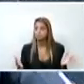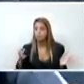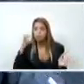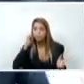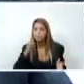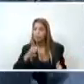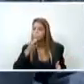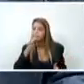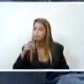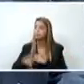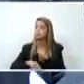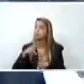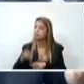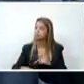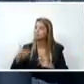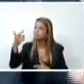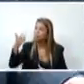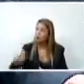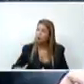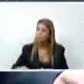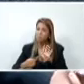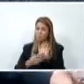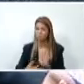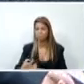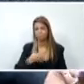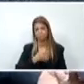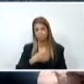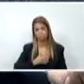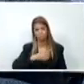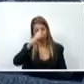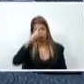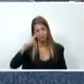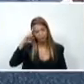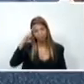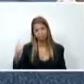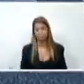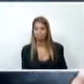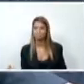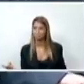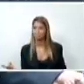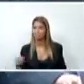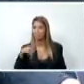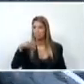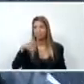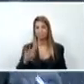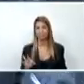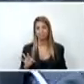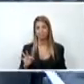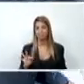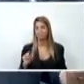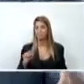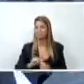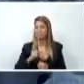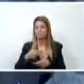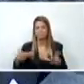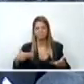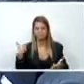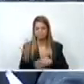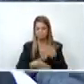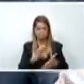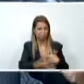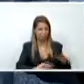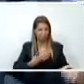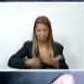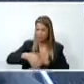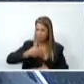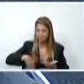Então, mais uma vez aqui, eu acho que mostra bem a forma de comando do PT, porque está fazendo as coisas com atropelo,